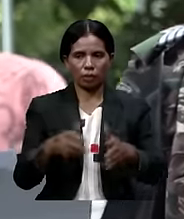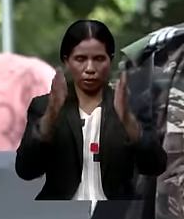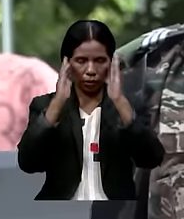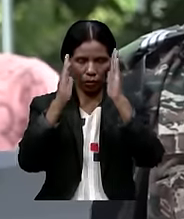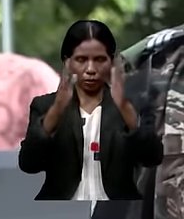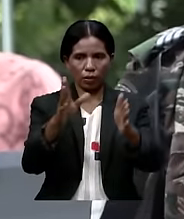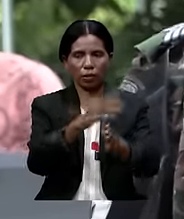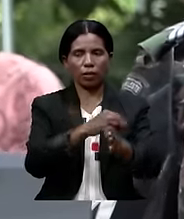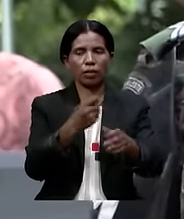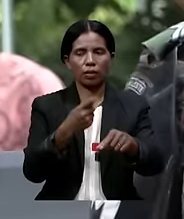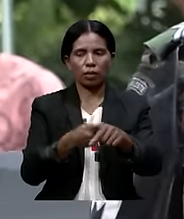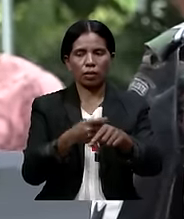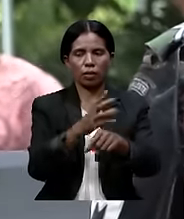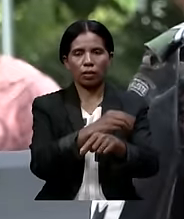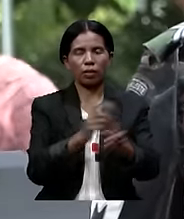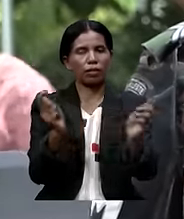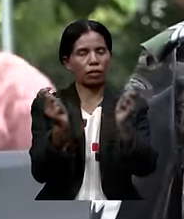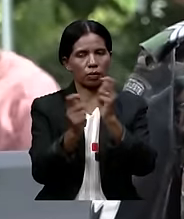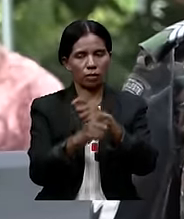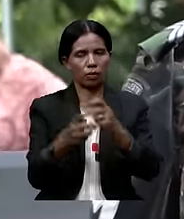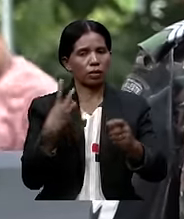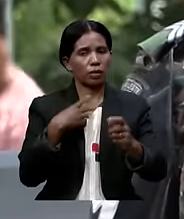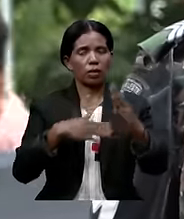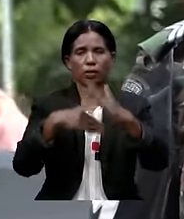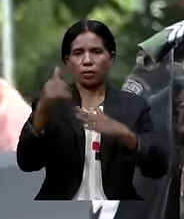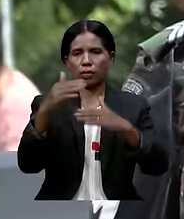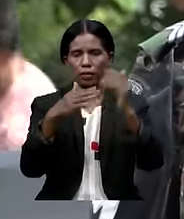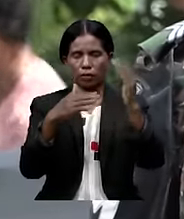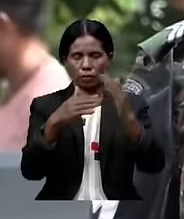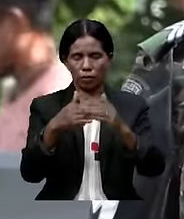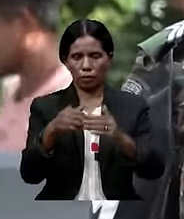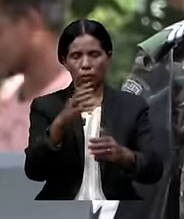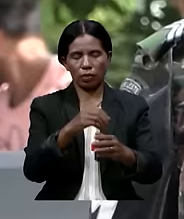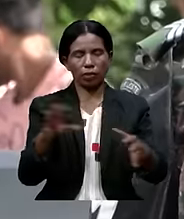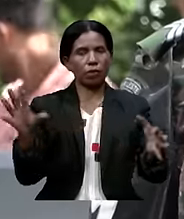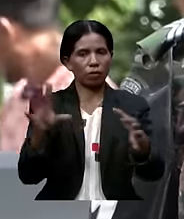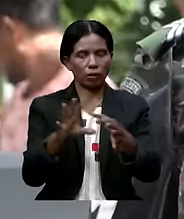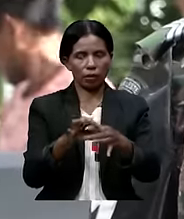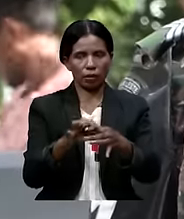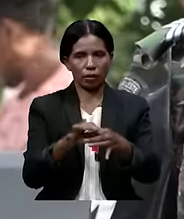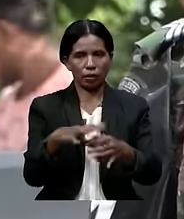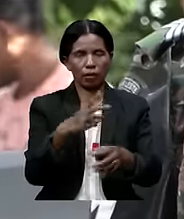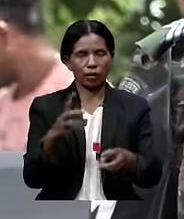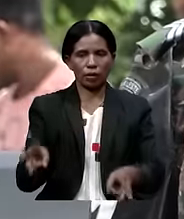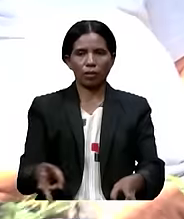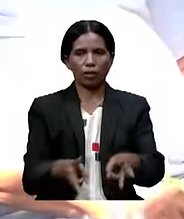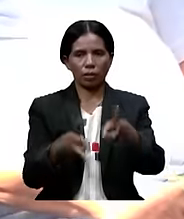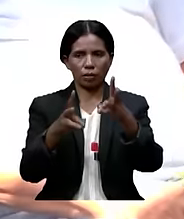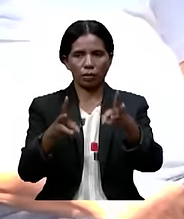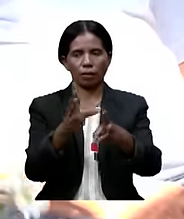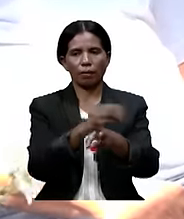obra monumental que transformou nossa infraestrutura e conectividade. Esta estrada